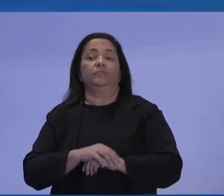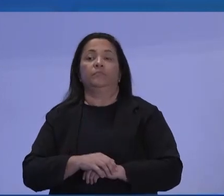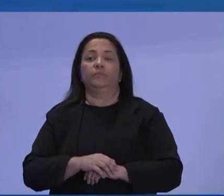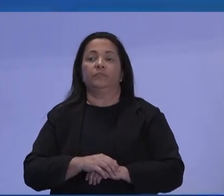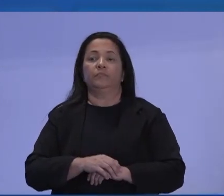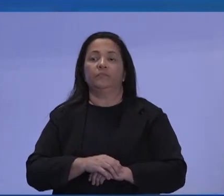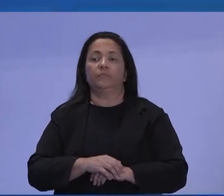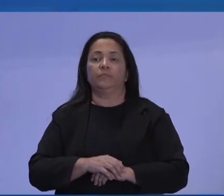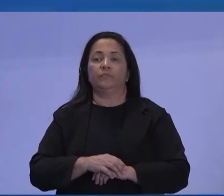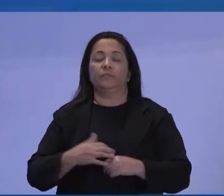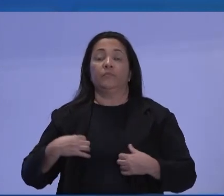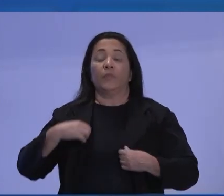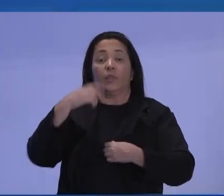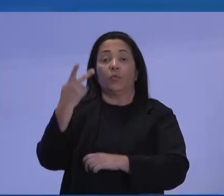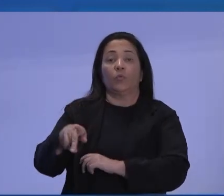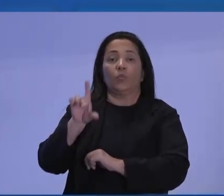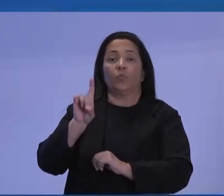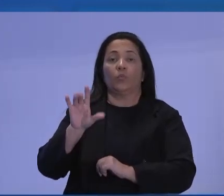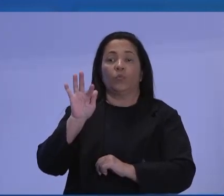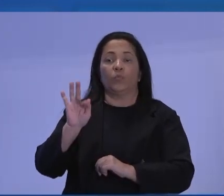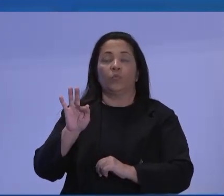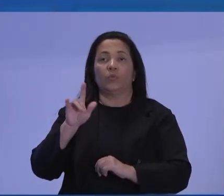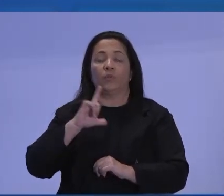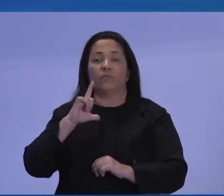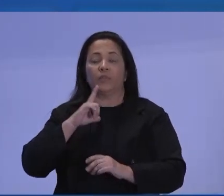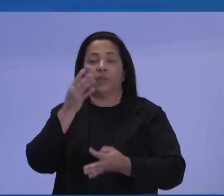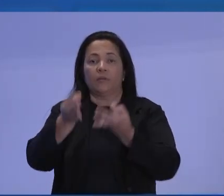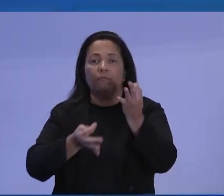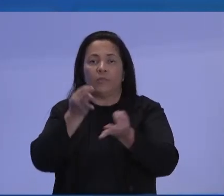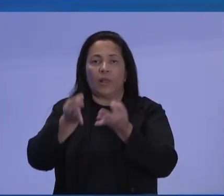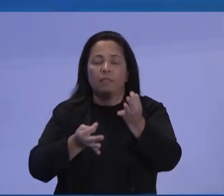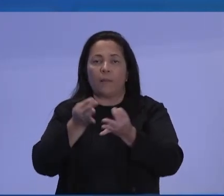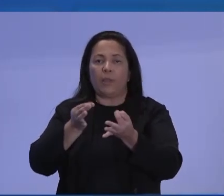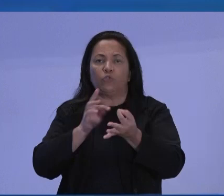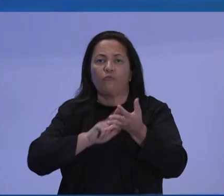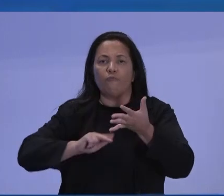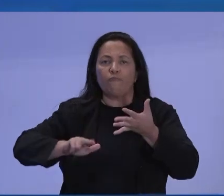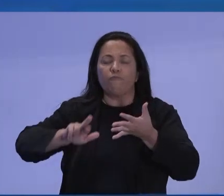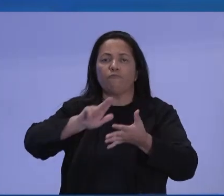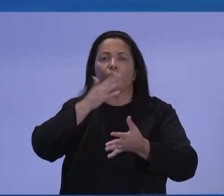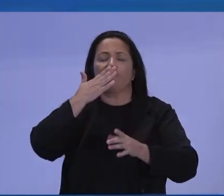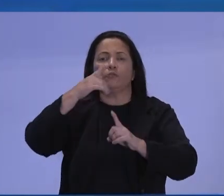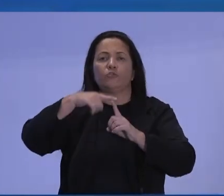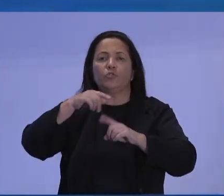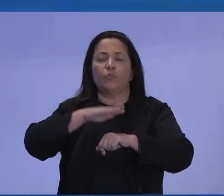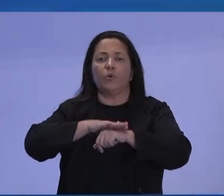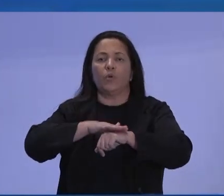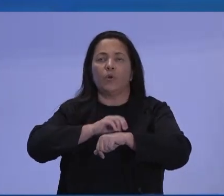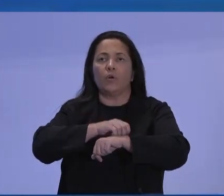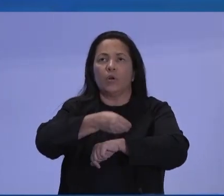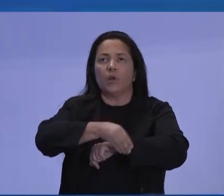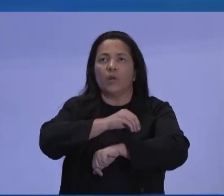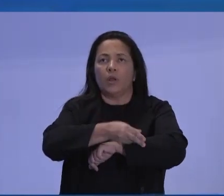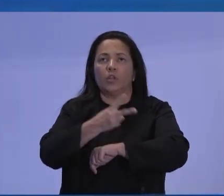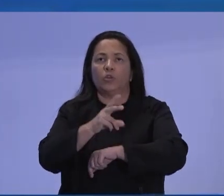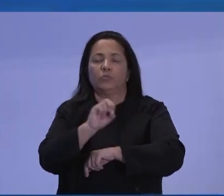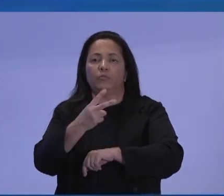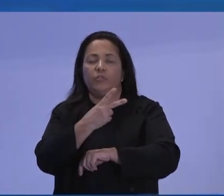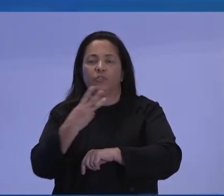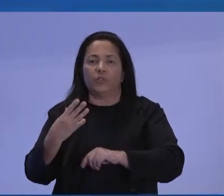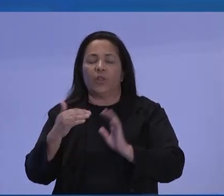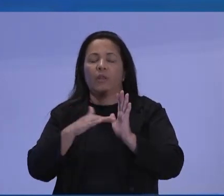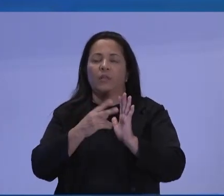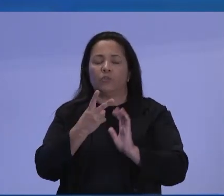O Distrito Federal conta com o plano de enfrentamento da hanseníase no Distrito Federal 2023-2030. Esse plano